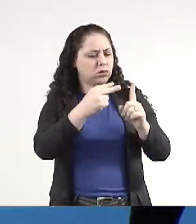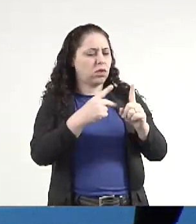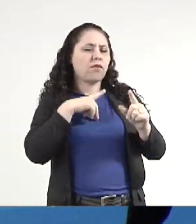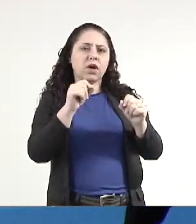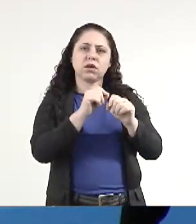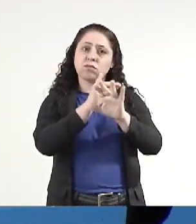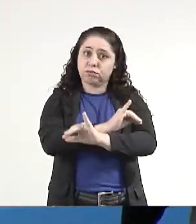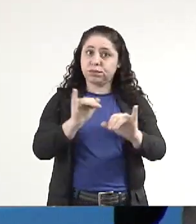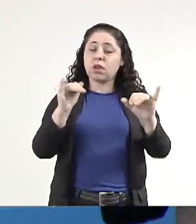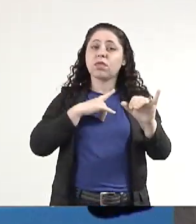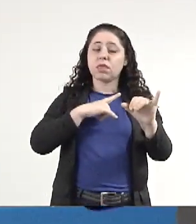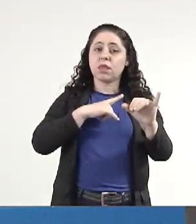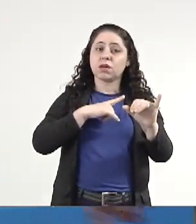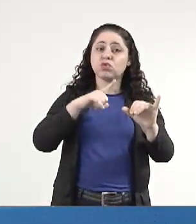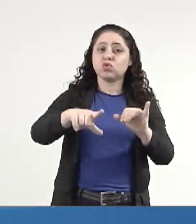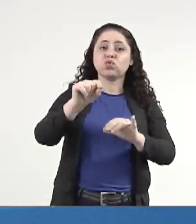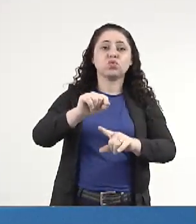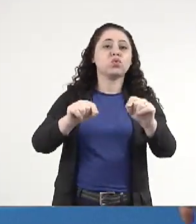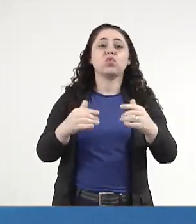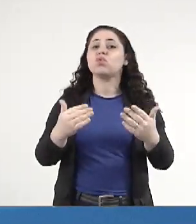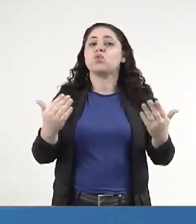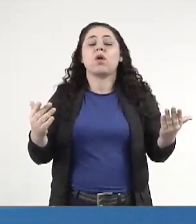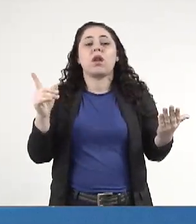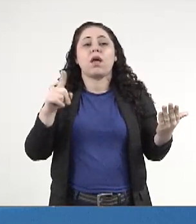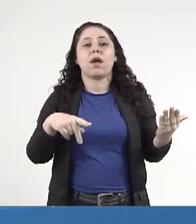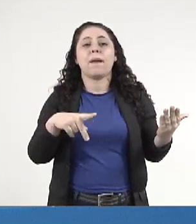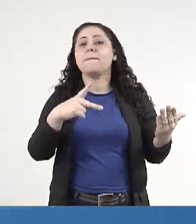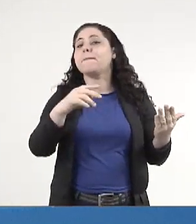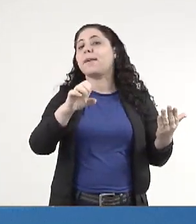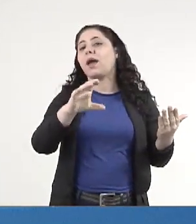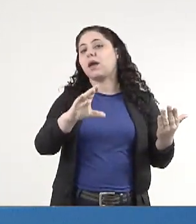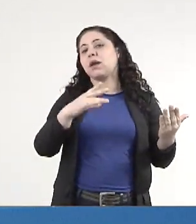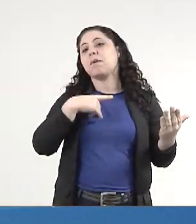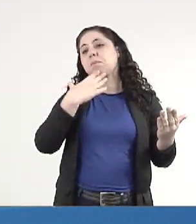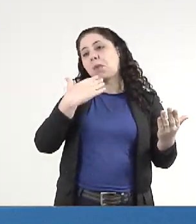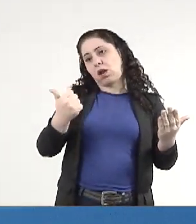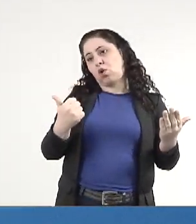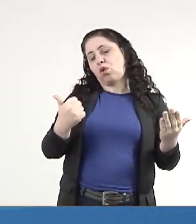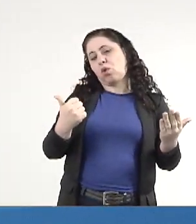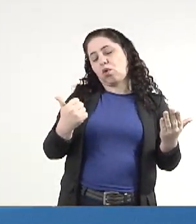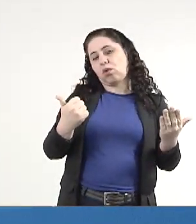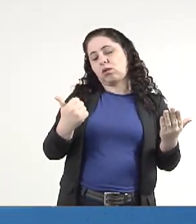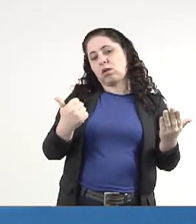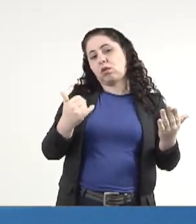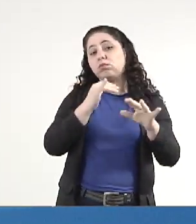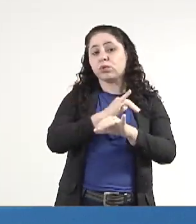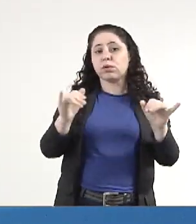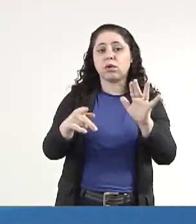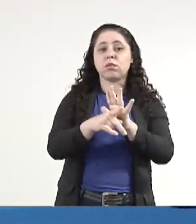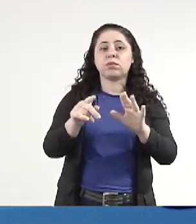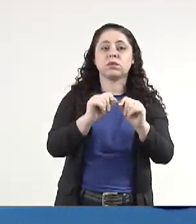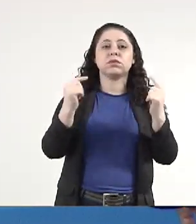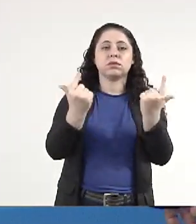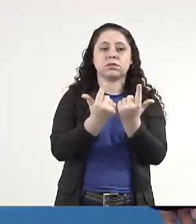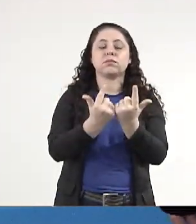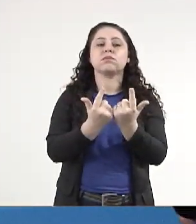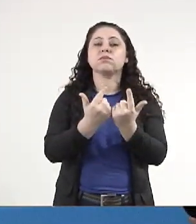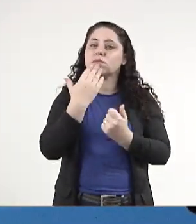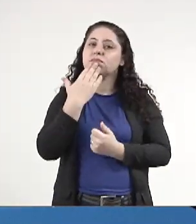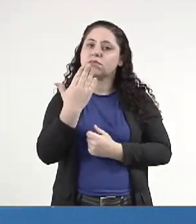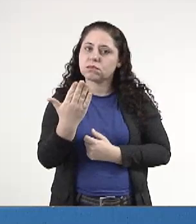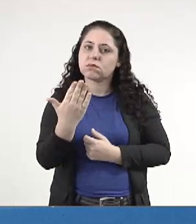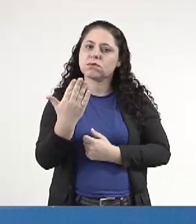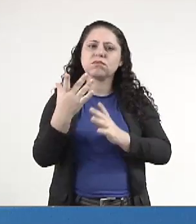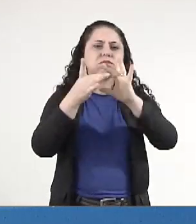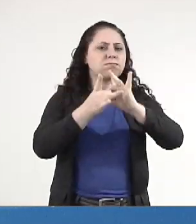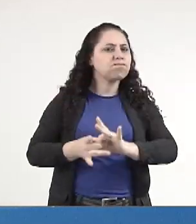temos que fazer uma manifestação, escolher qual dessas PECs atende melhor, uma manifestação da Casa